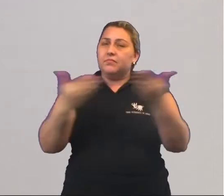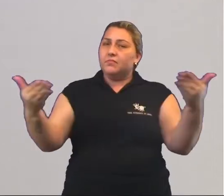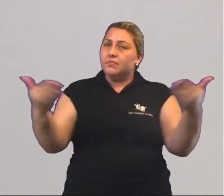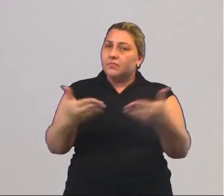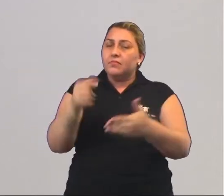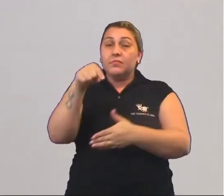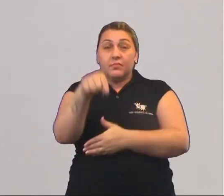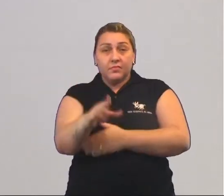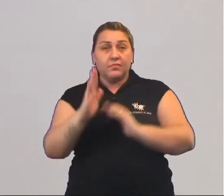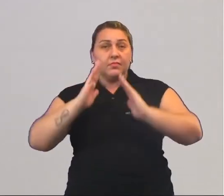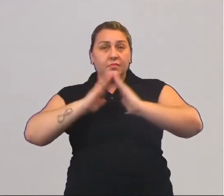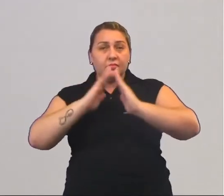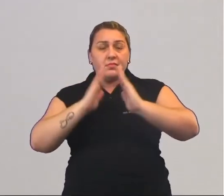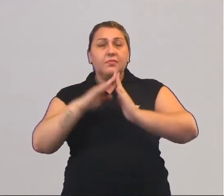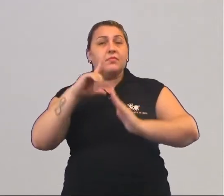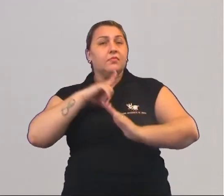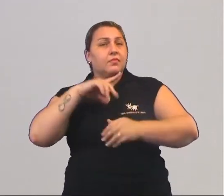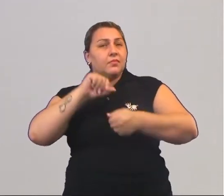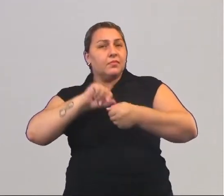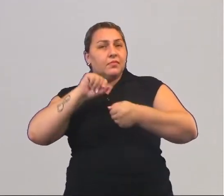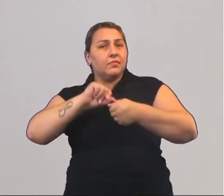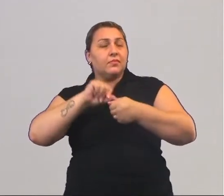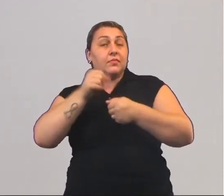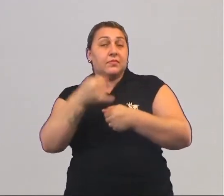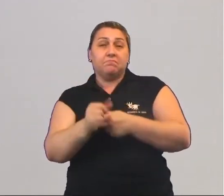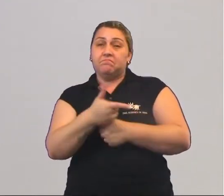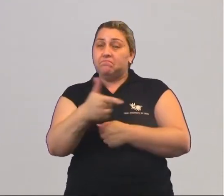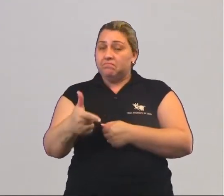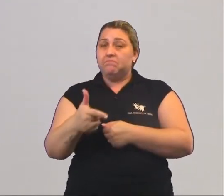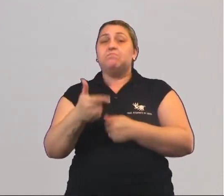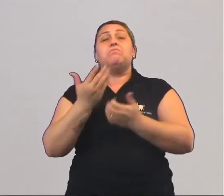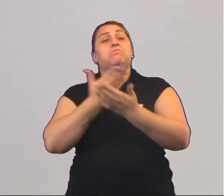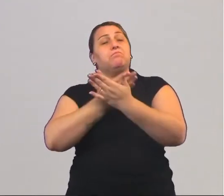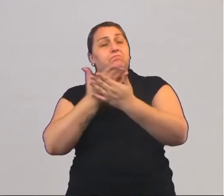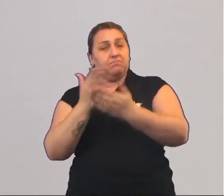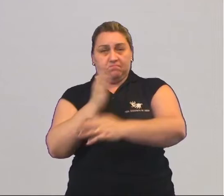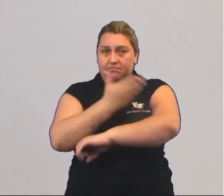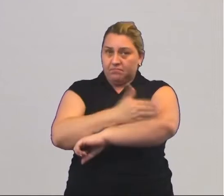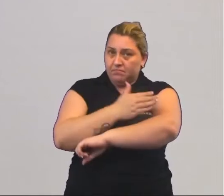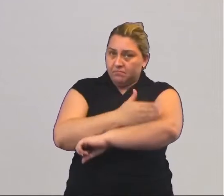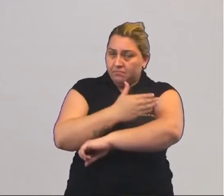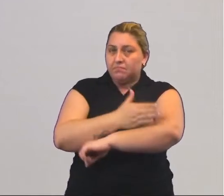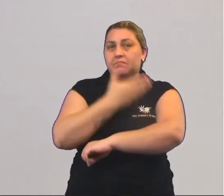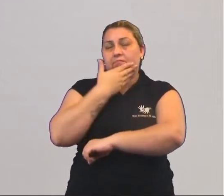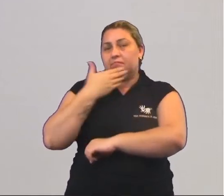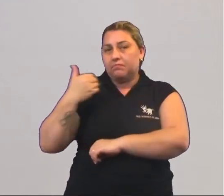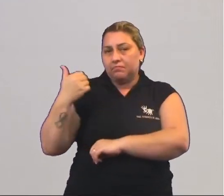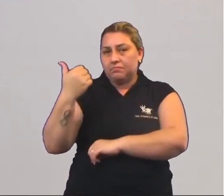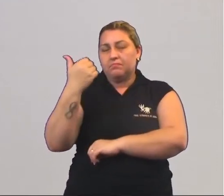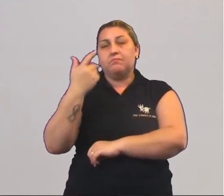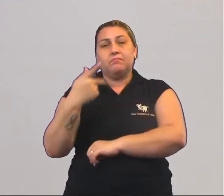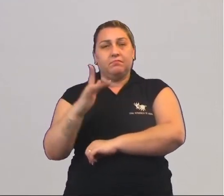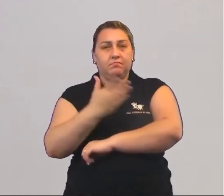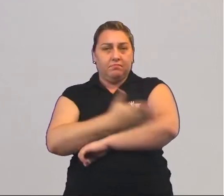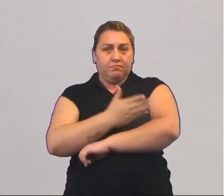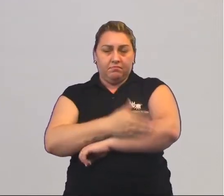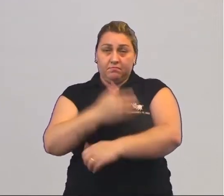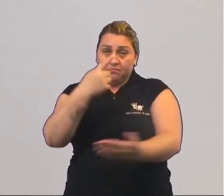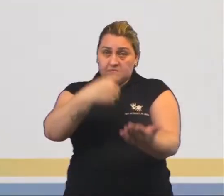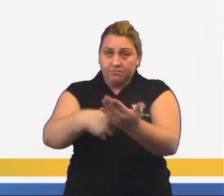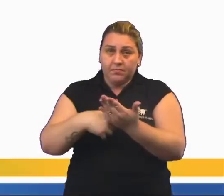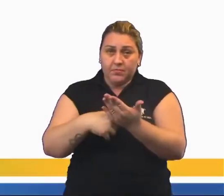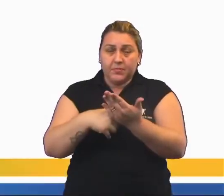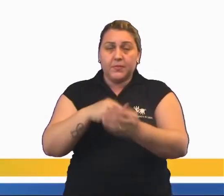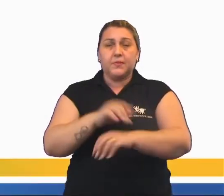hoje, vocês aí de casa têm feito. E se não tem, reflitam sobre isso e melhorem as suas práticas,